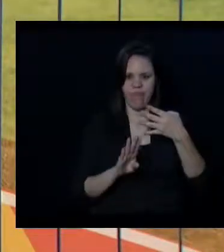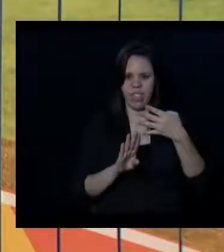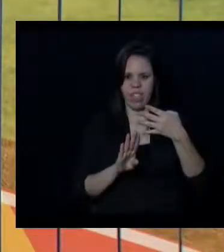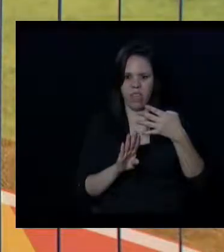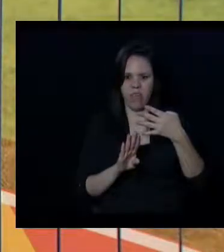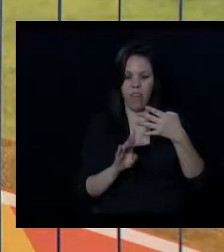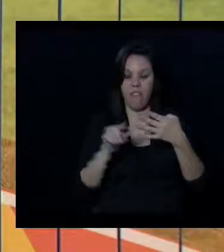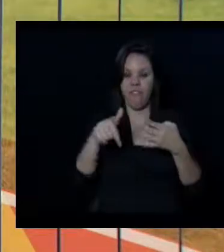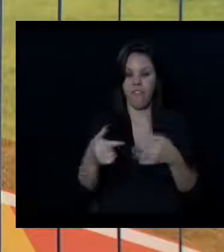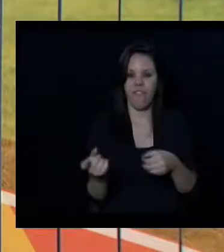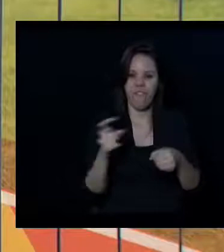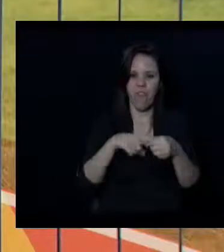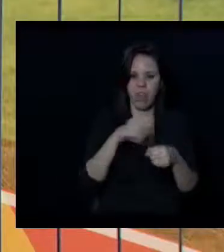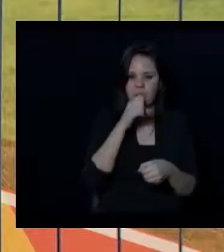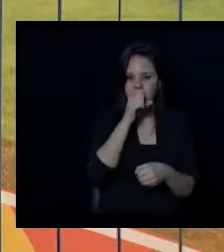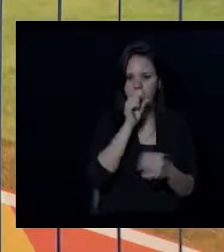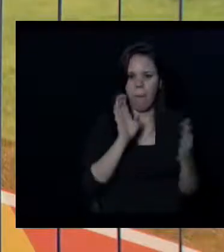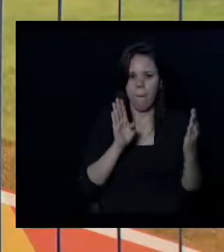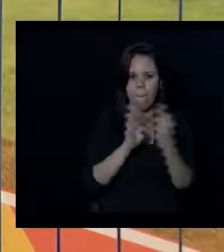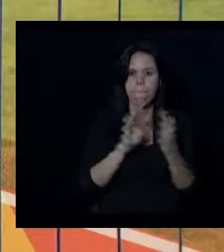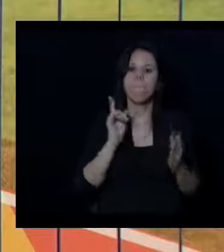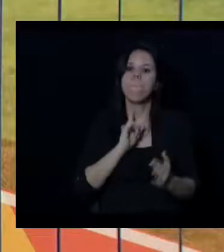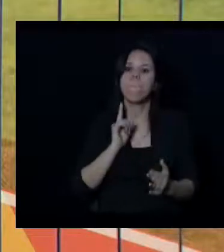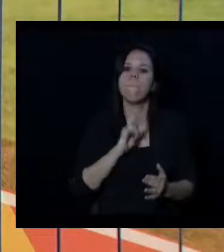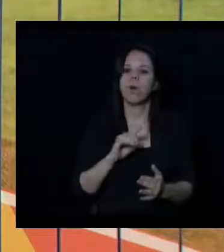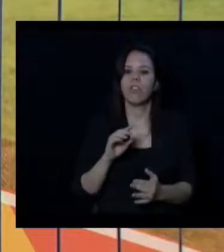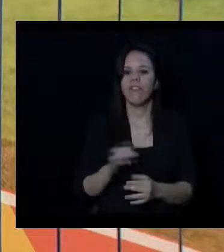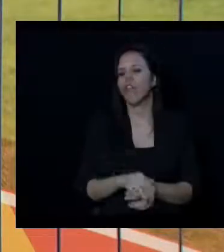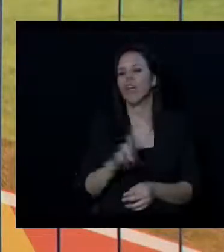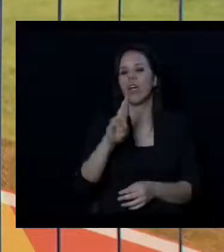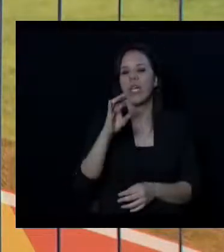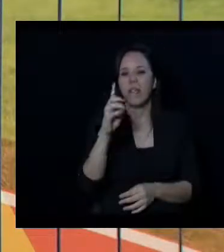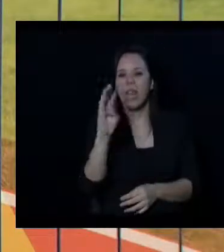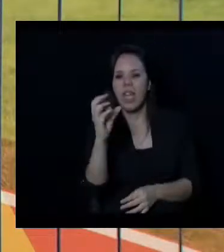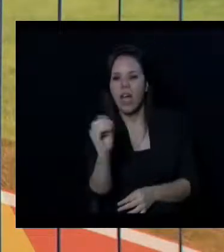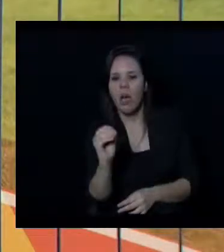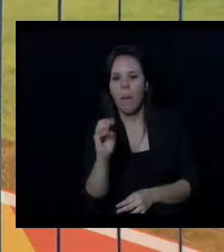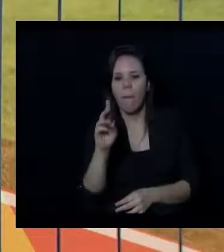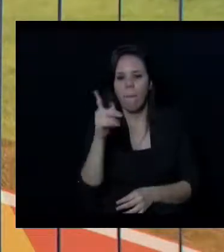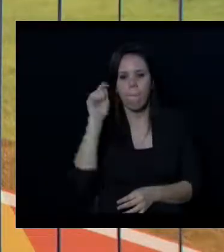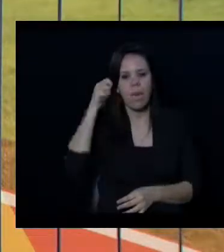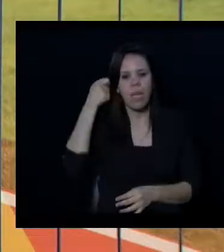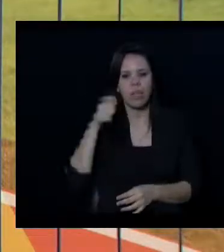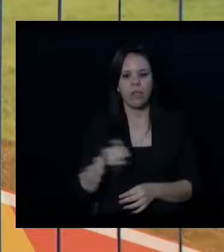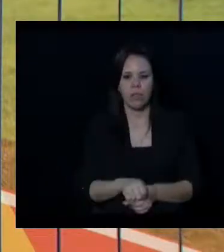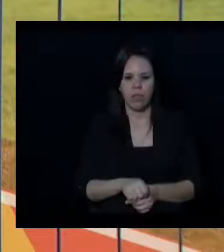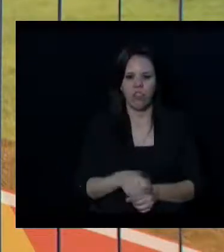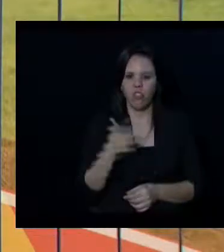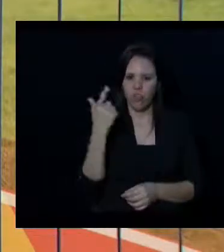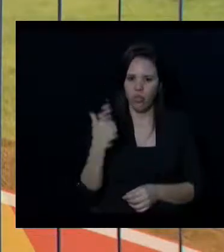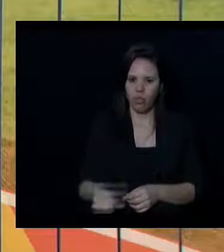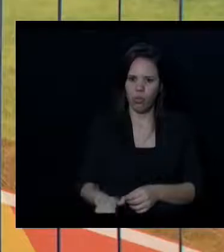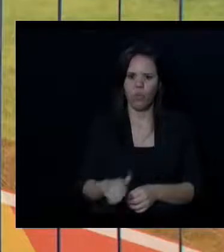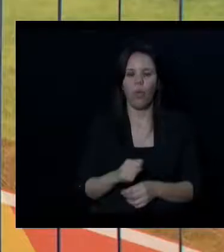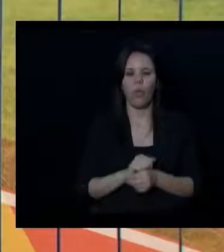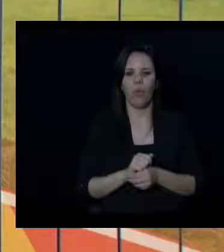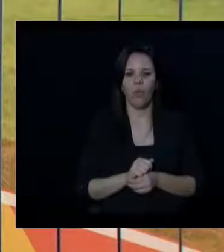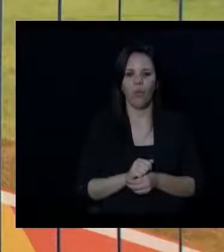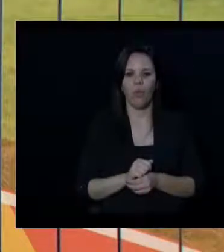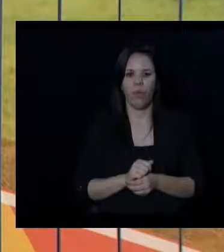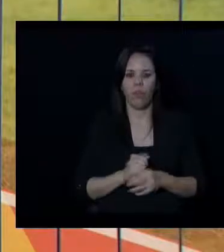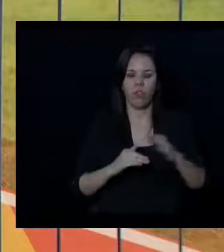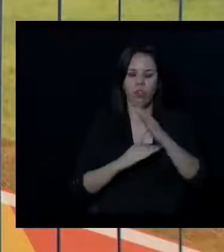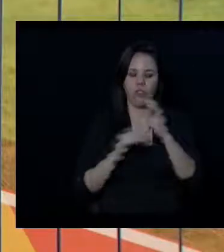no sábado, diante do Botafogo de Ribeirão Preto, fora de casa. Mais uma pedreira para o Bugre. Jornal